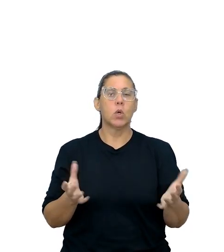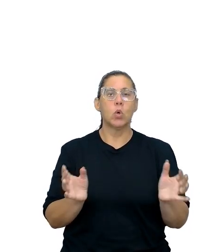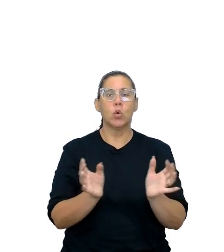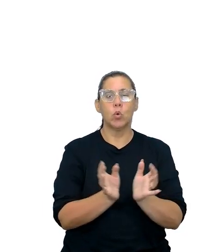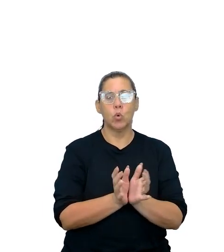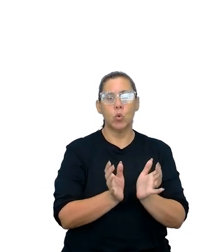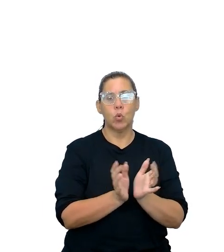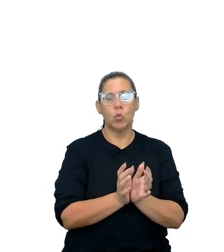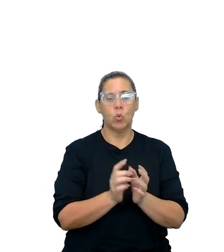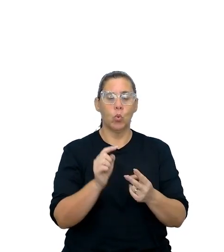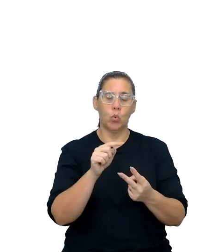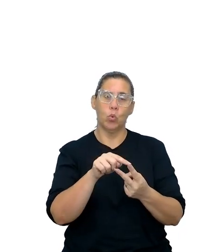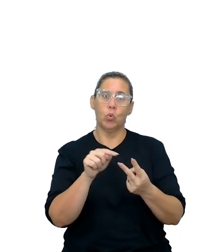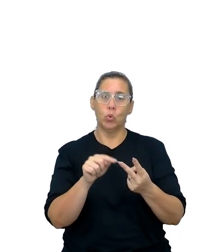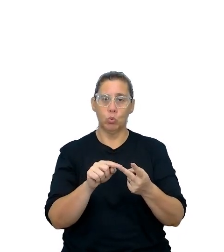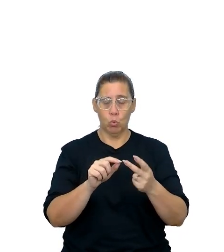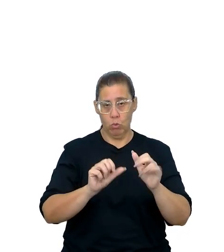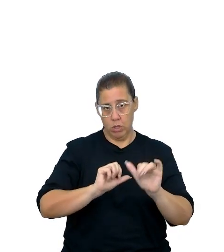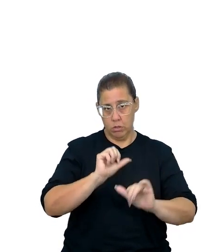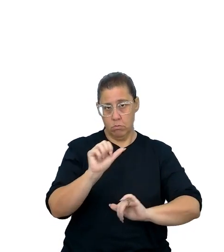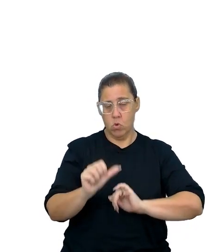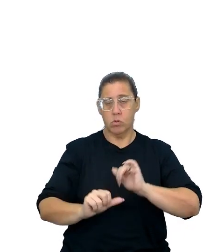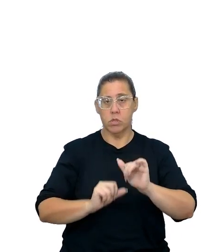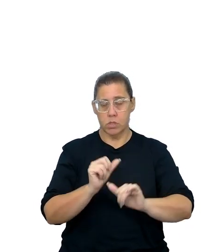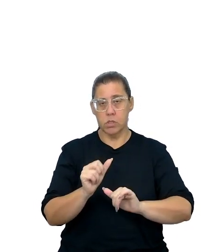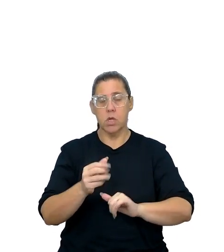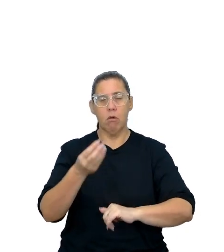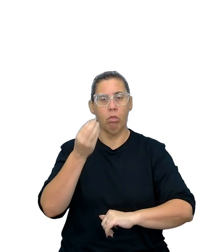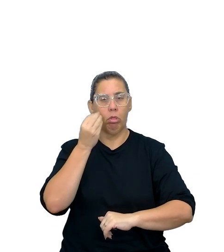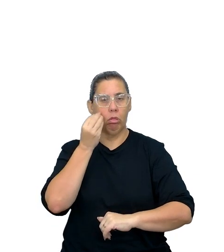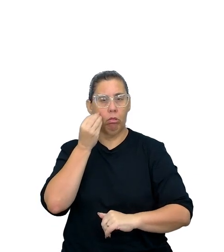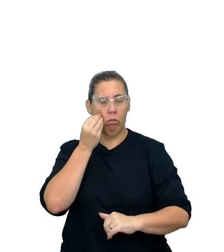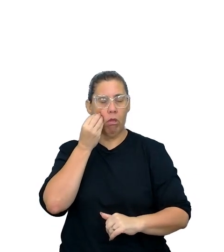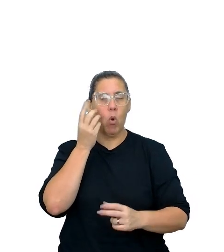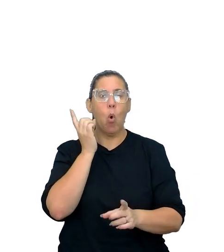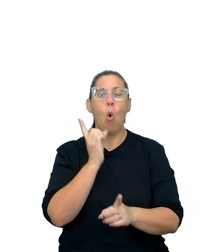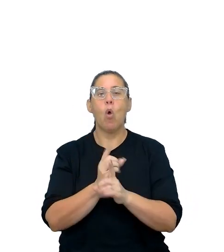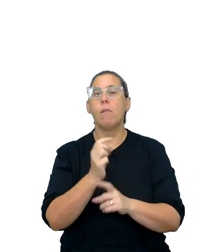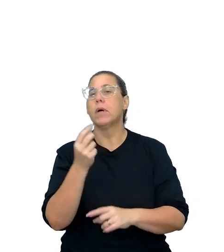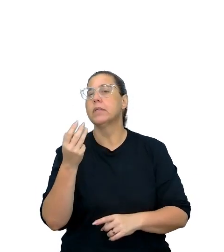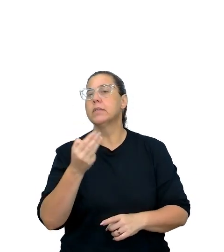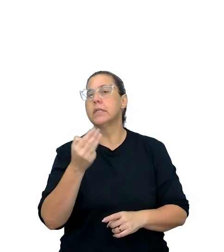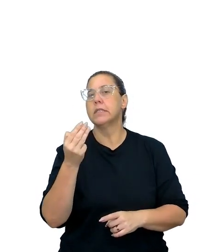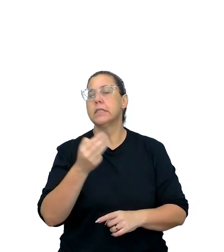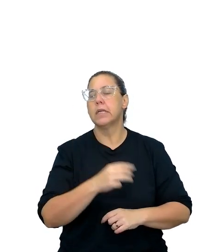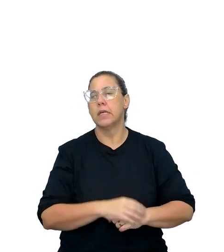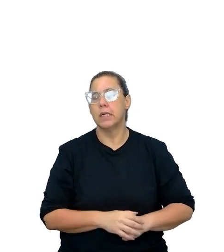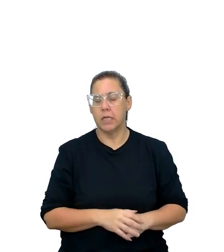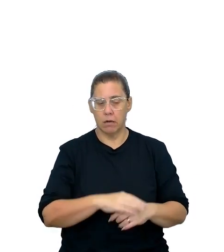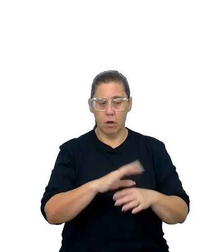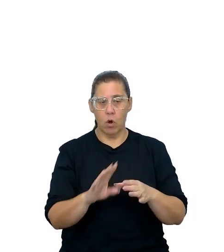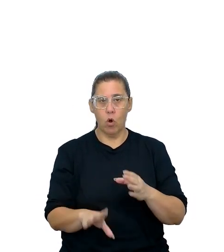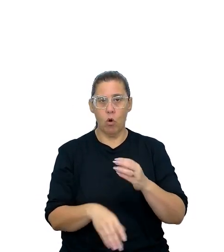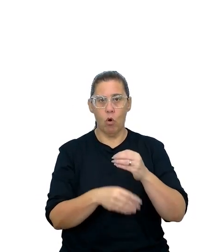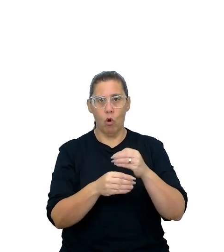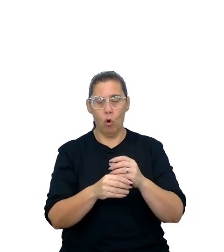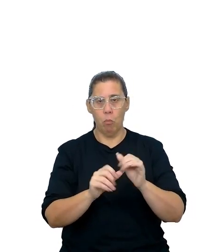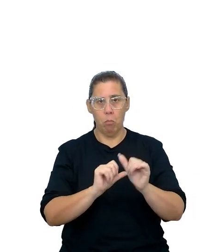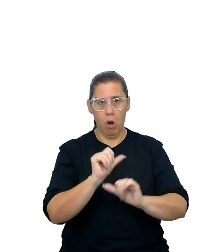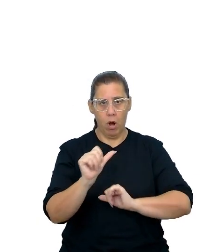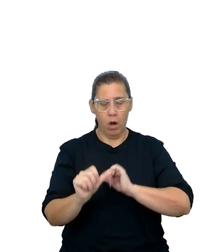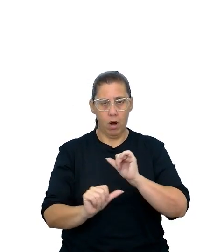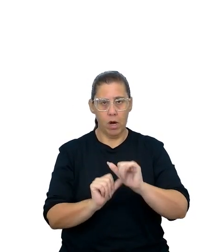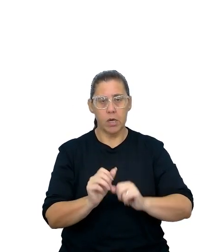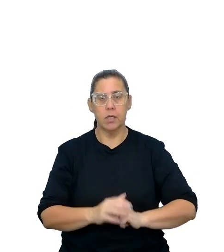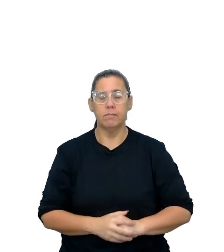são dadas duas transformações e se busca uma terceira, que será dada pela composição dessas